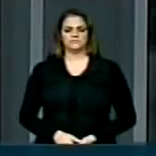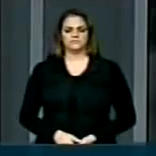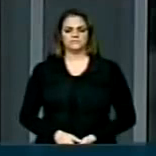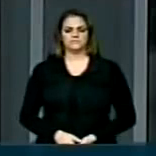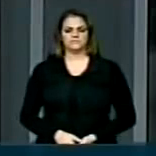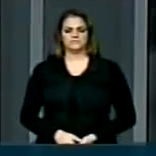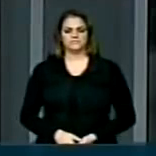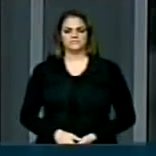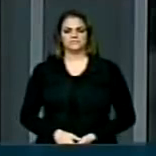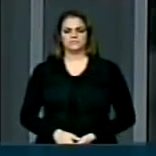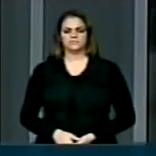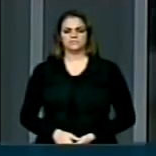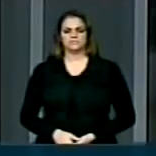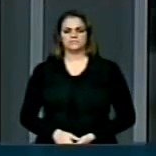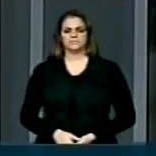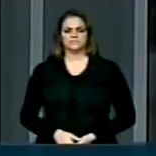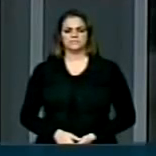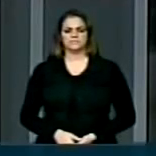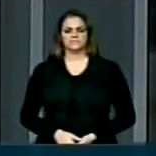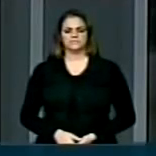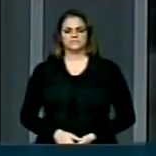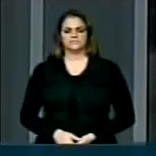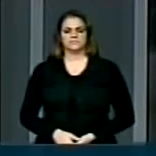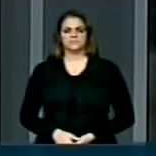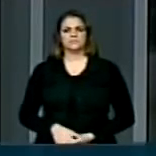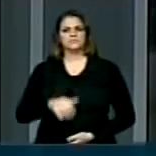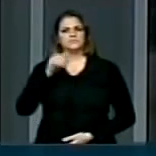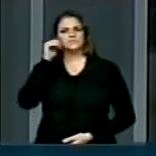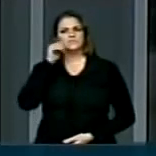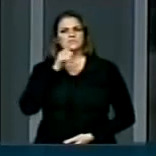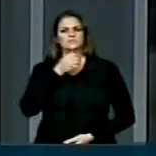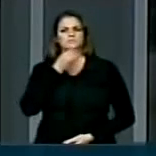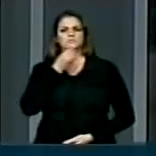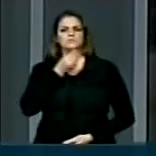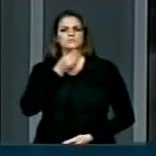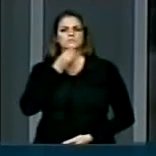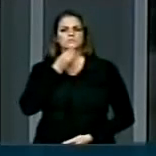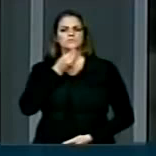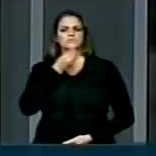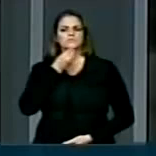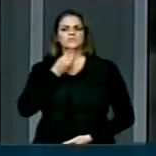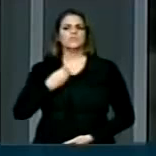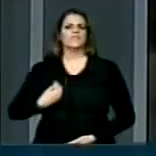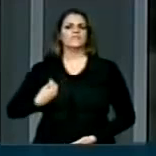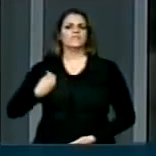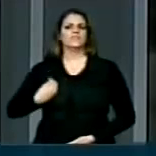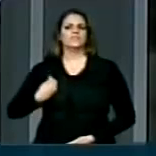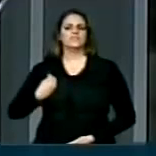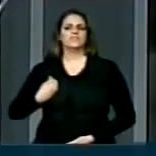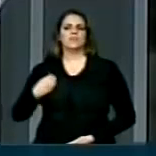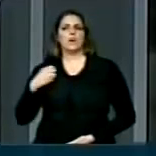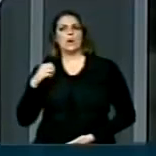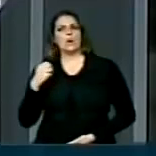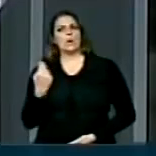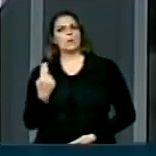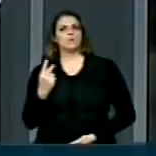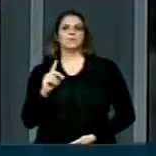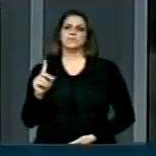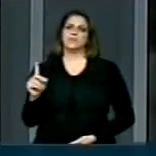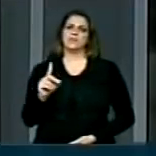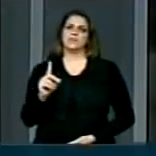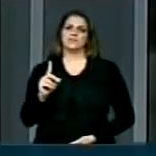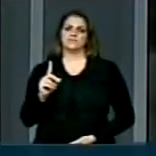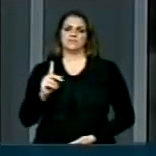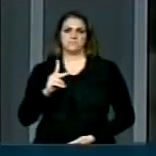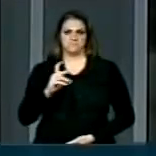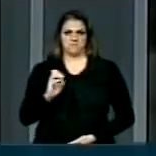pode garantir que a vida de Yorai teria sido poupada se a PEC não tivesse sido derrubada. Mas certamente